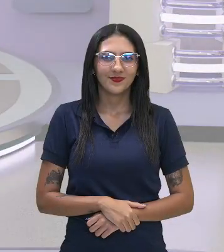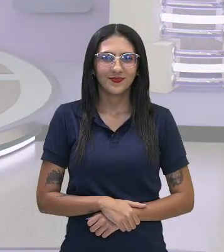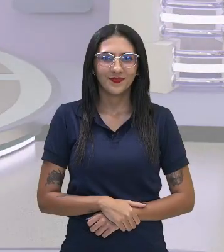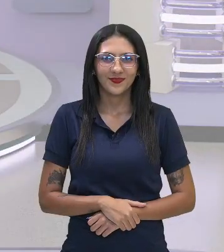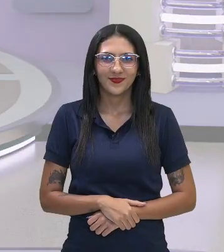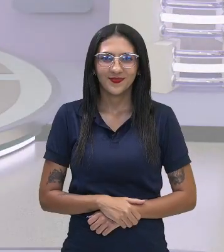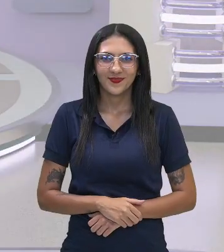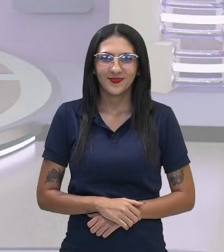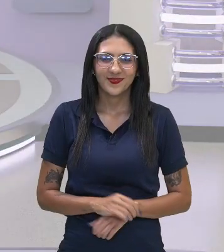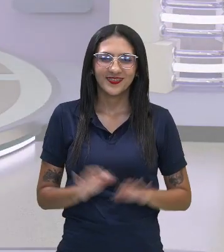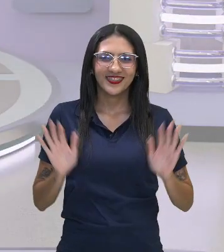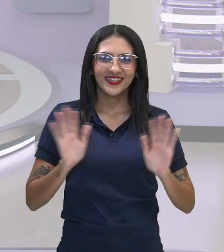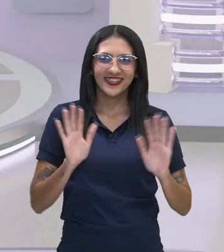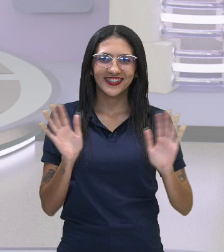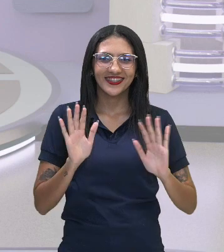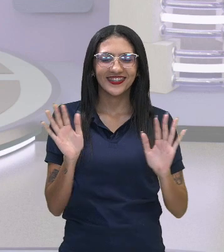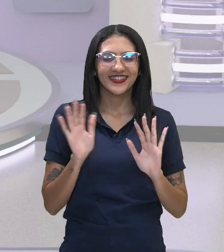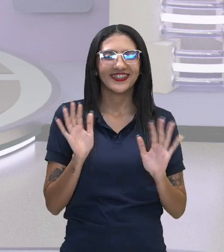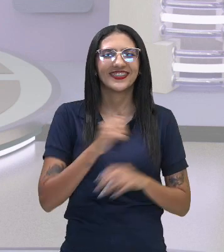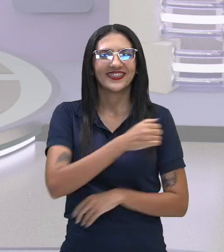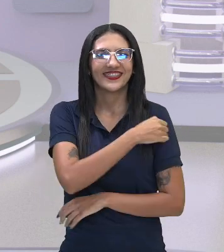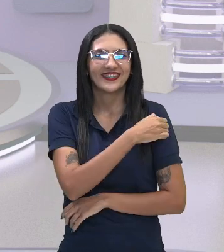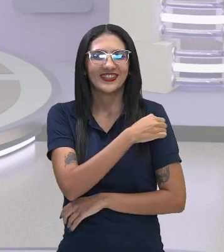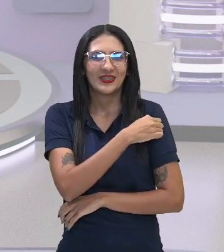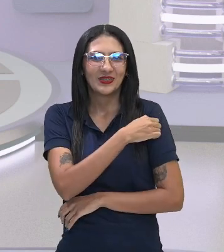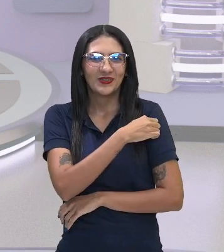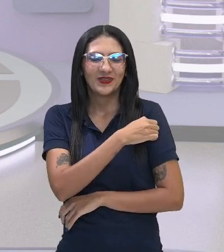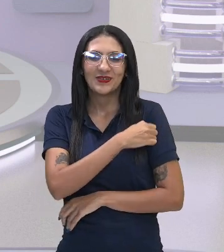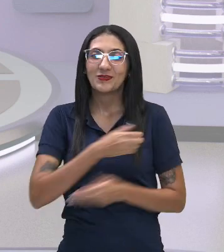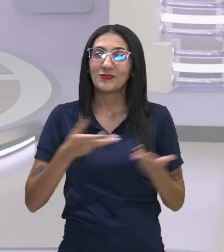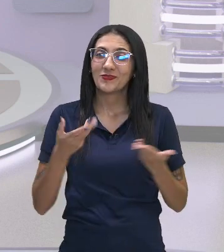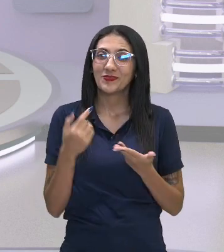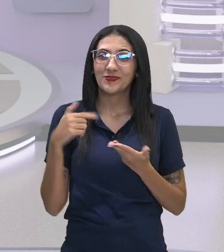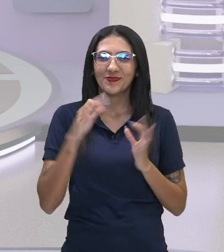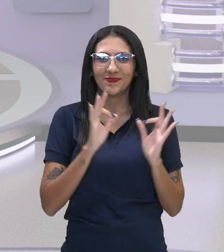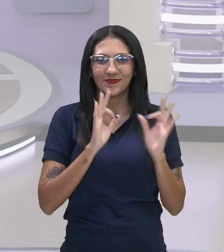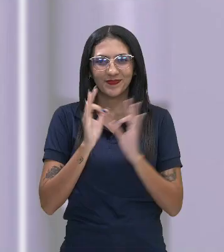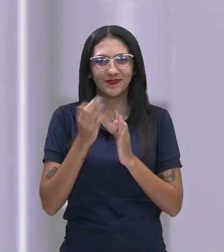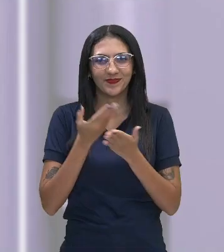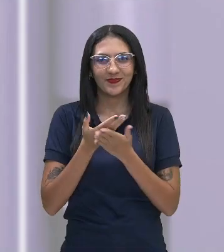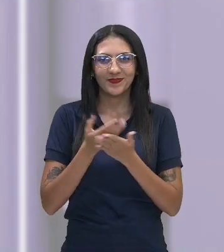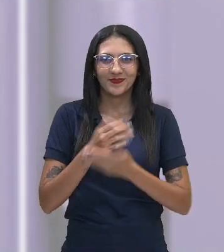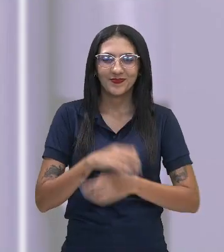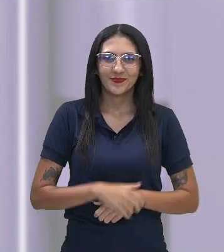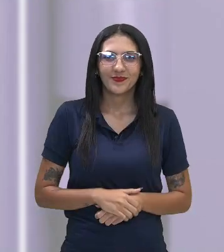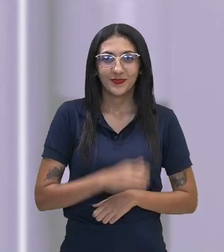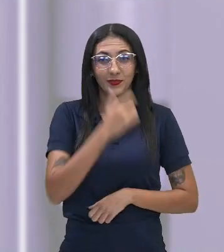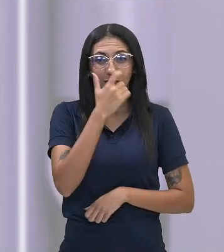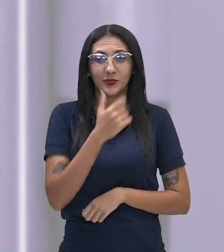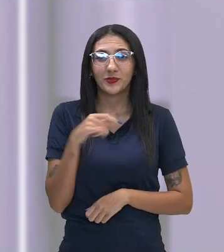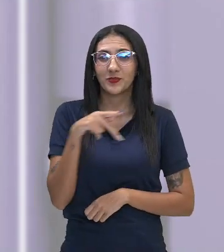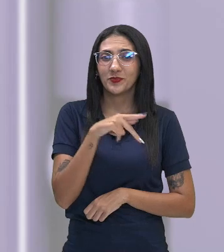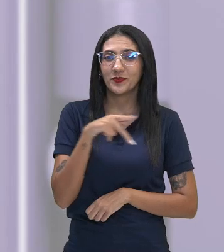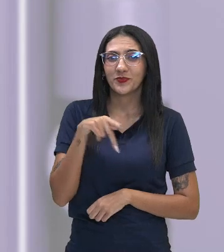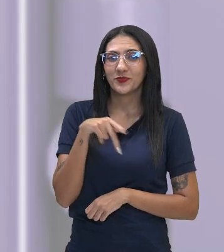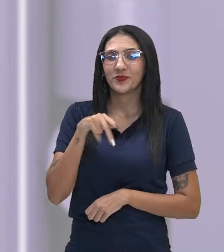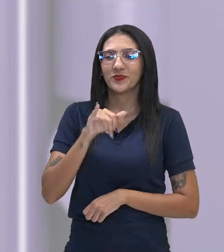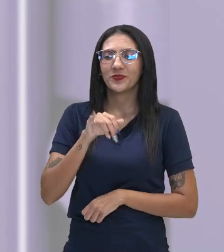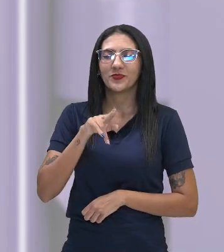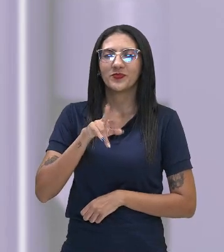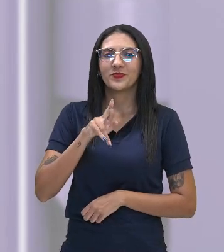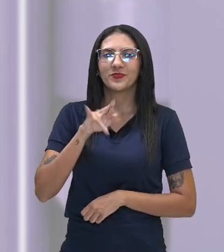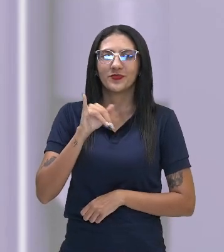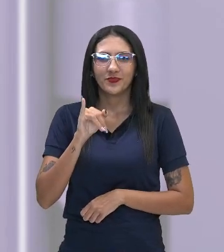Alegria, alegria por você, meu caro aluno, minha cara aluna, que está aqui na nossa aula de hoje. Eu sou o professor Yuri Lima e quero